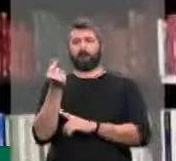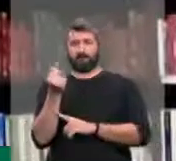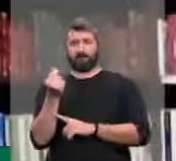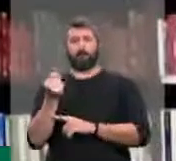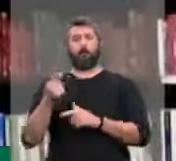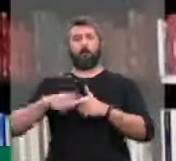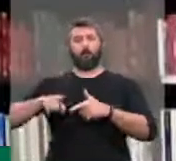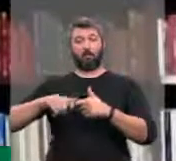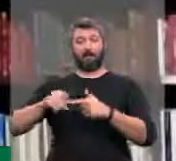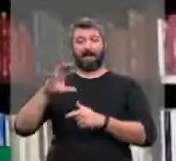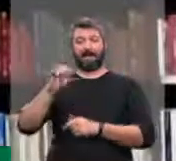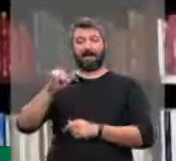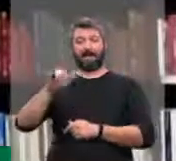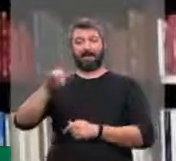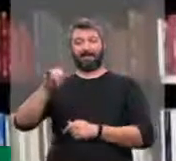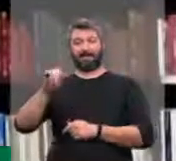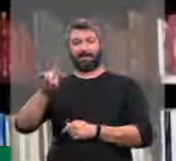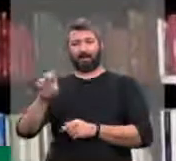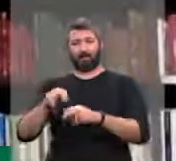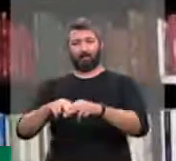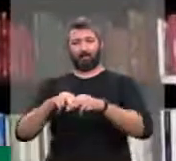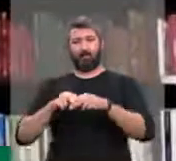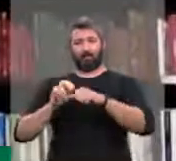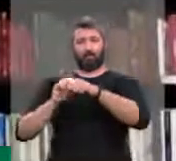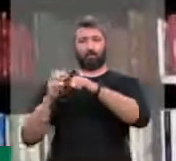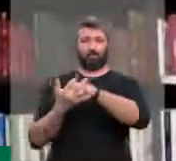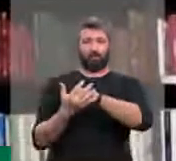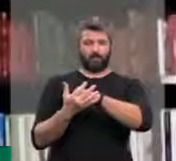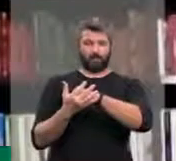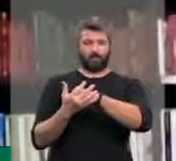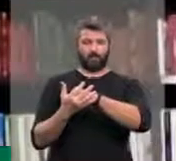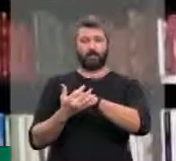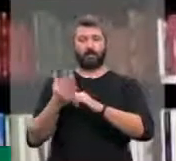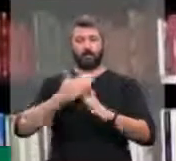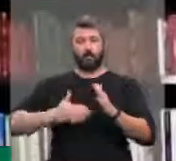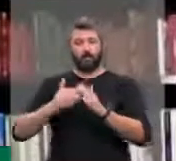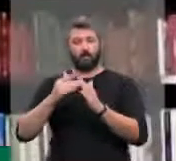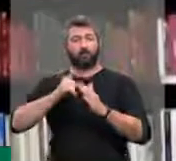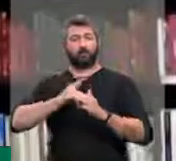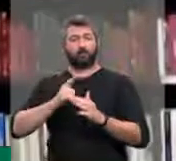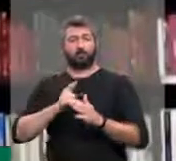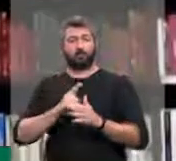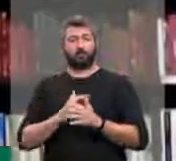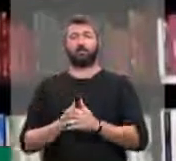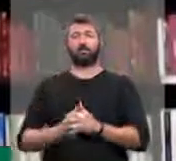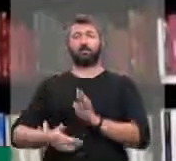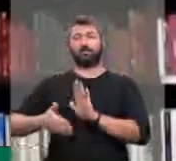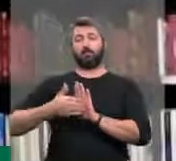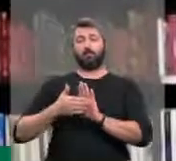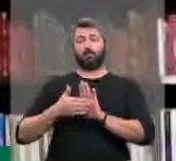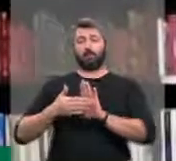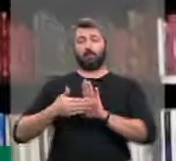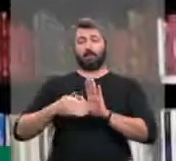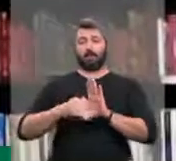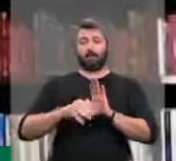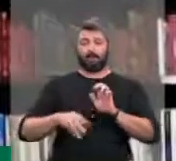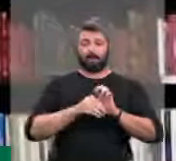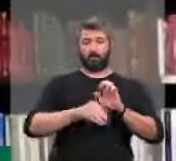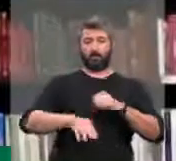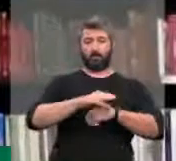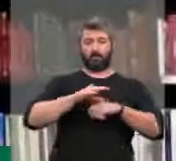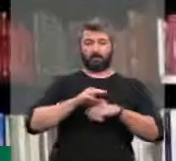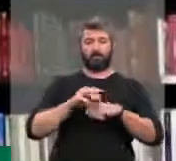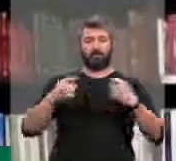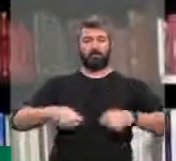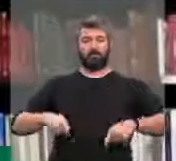calamidade pública decorrente da pandemia. A proposição atende às exigências da sobredita Emenda Constitucional, que afasta a